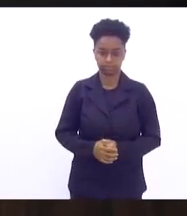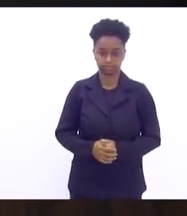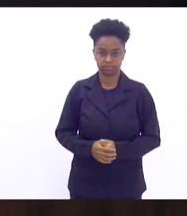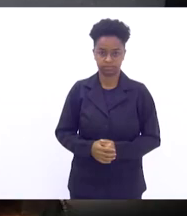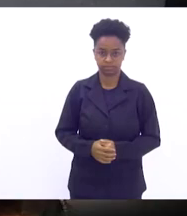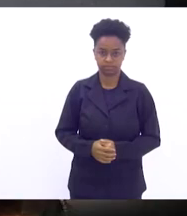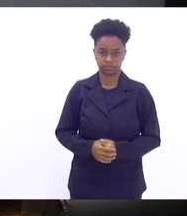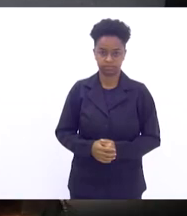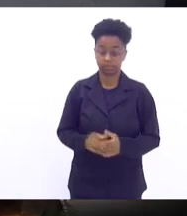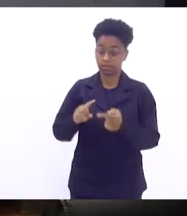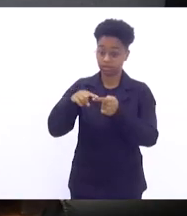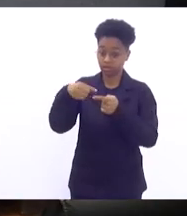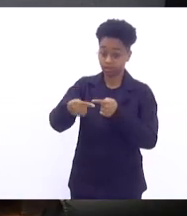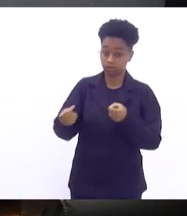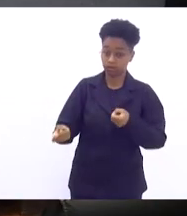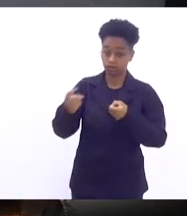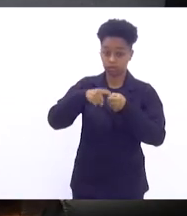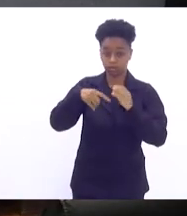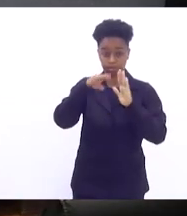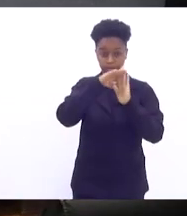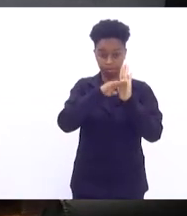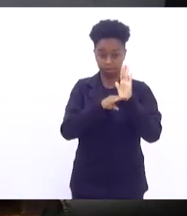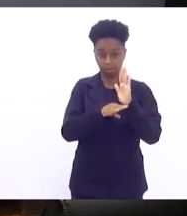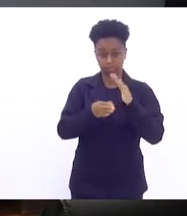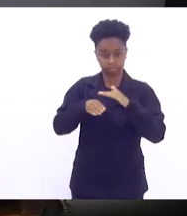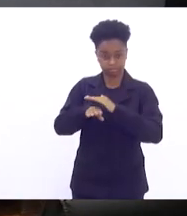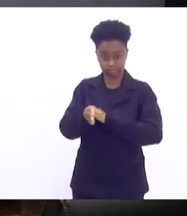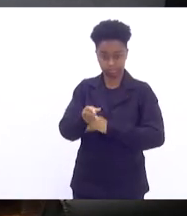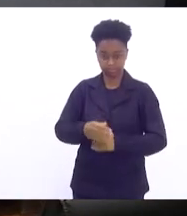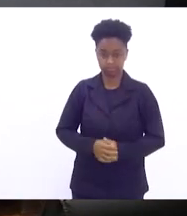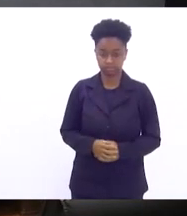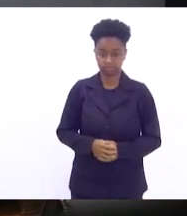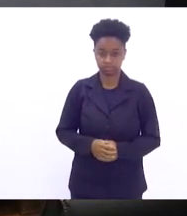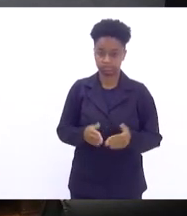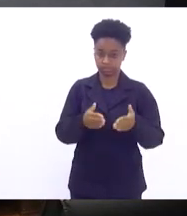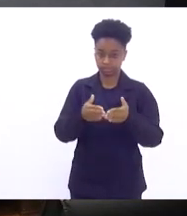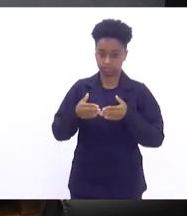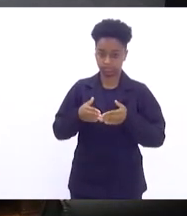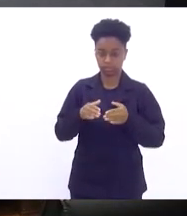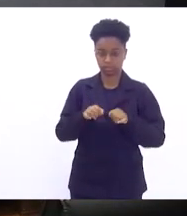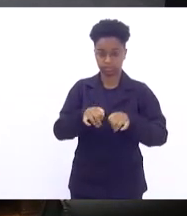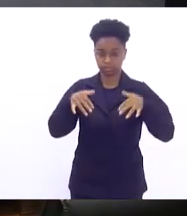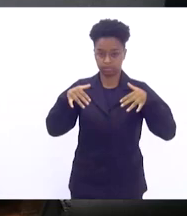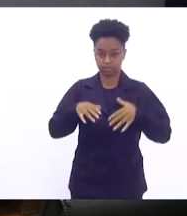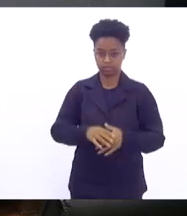quando retornaremos com a ordem do dia. Está suspensa a sessão.